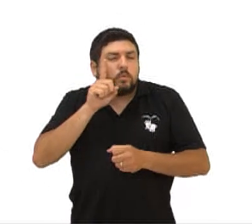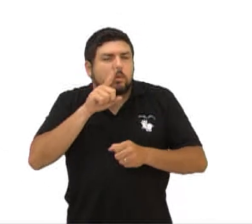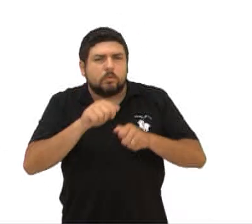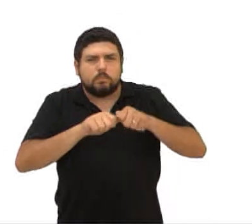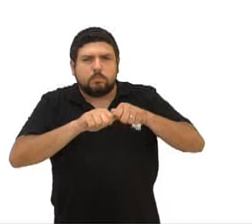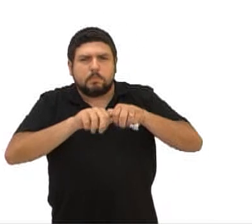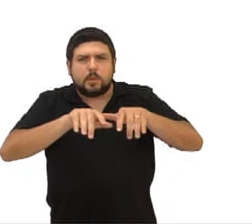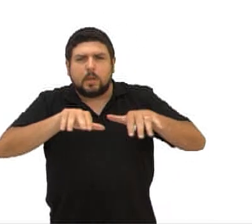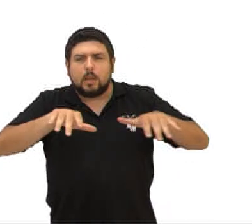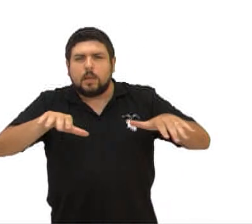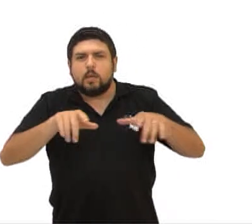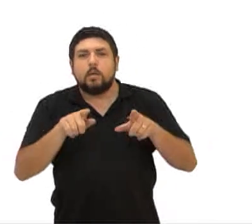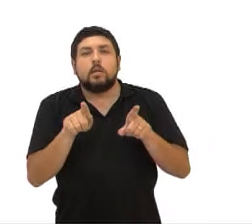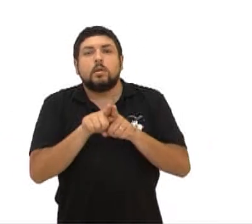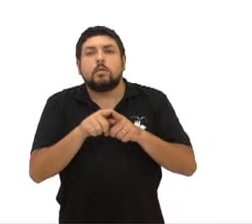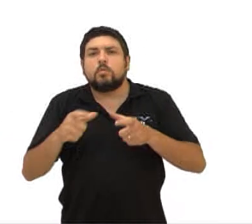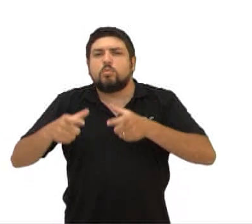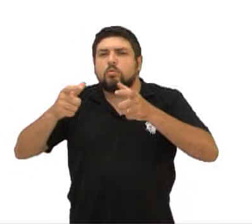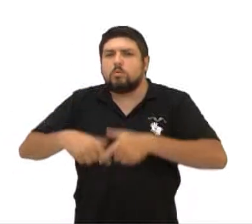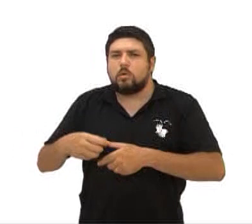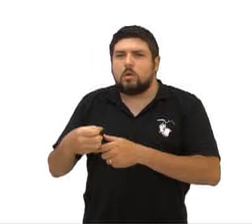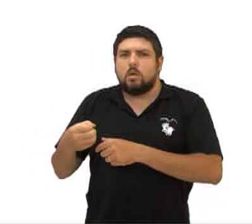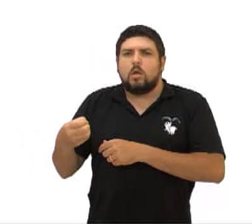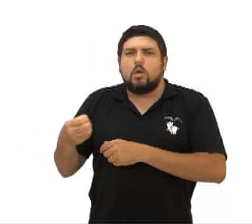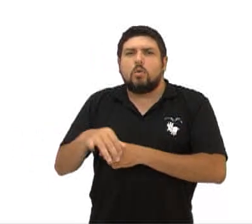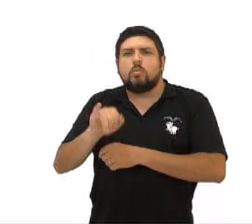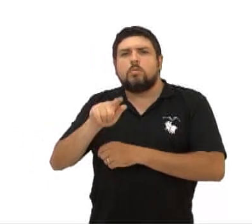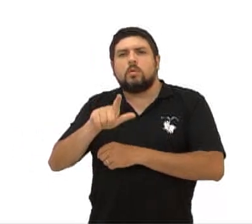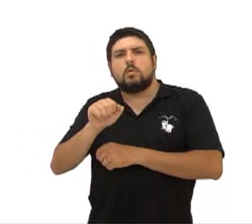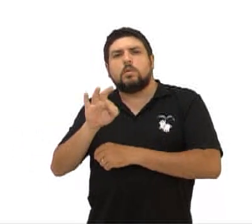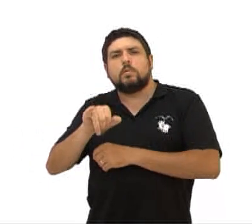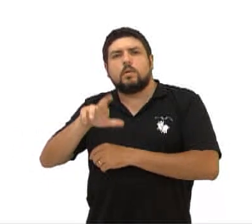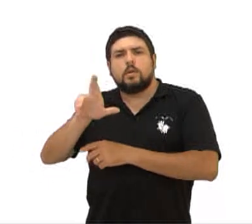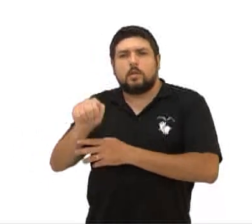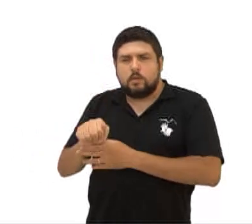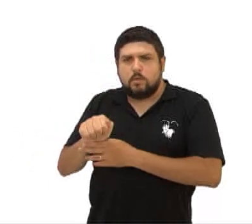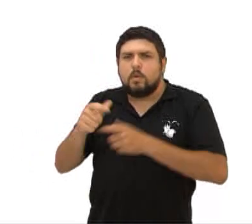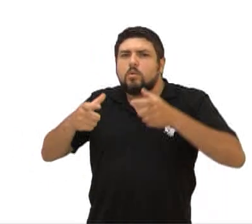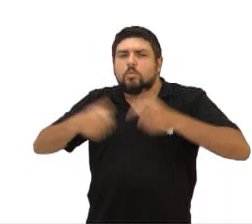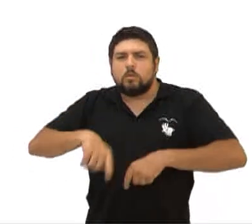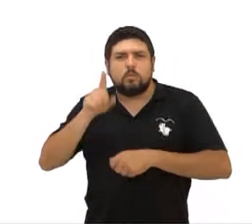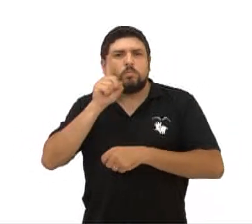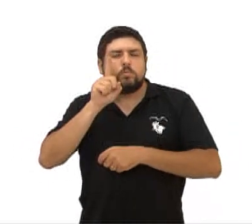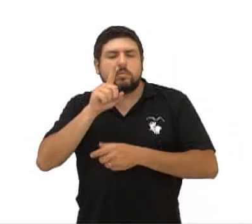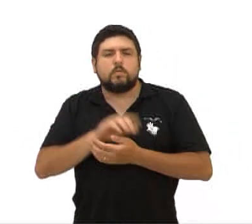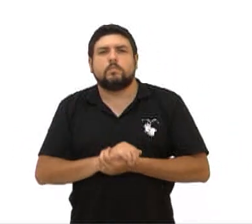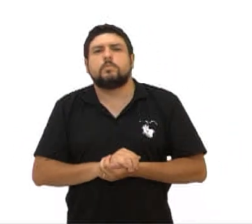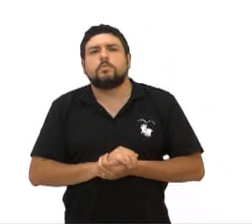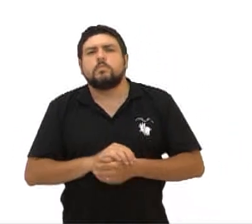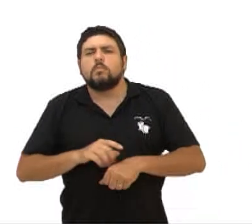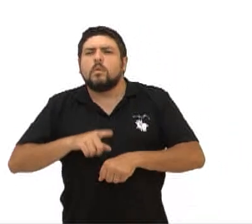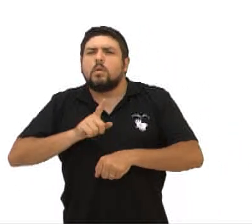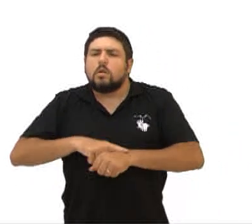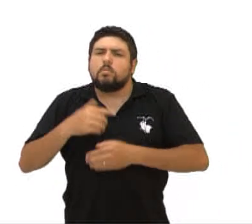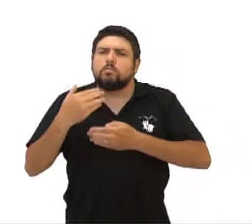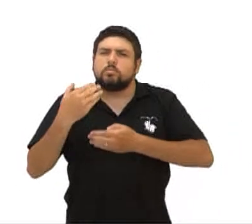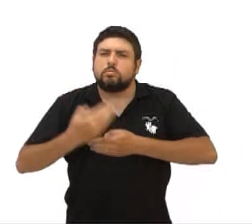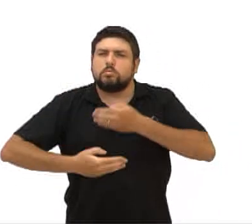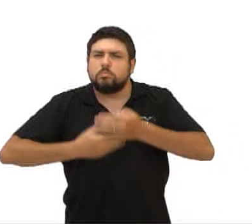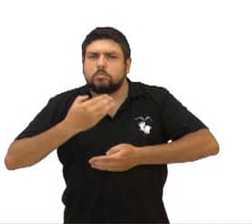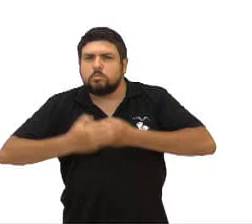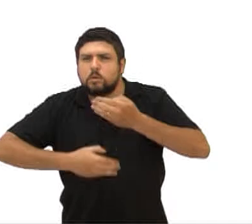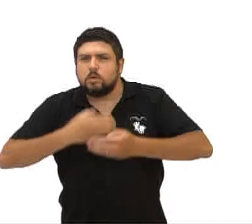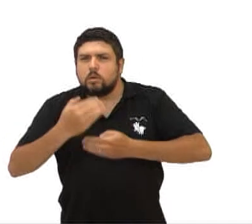Massachusetts e Nova Inglaterra, que é uma região ali dos Estados Unidos. Com o passar do tempo, eles começaram a criar, então, quadras, começaram a criar